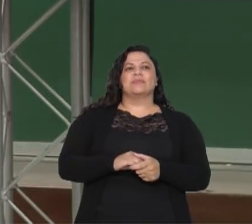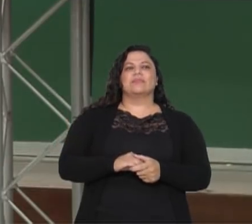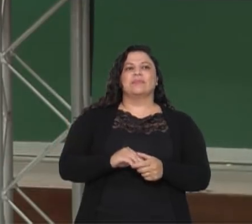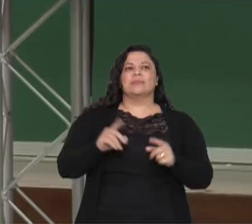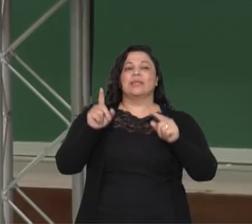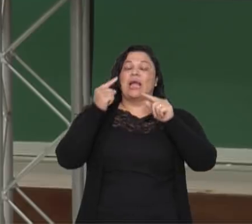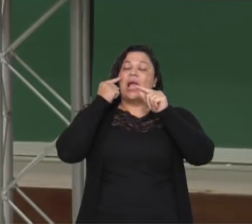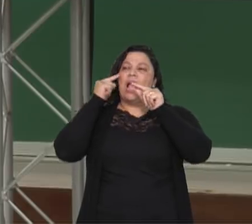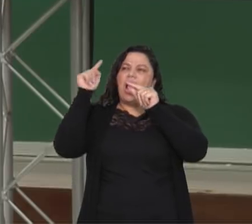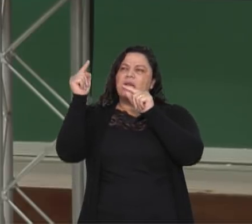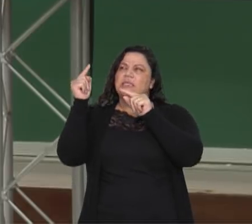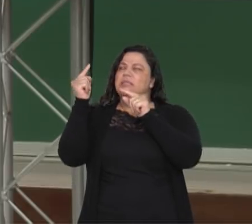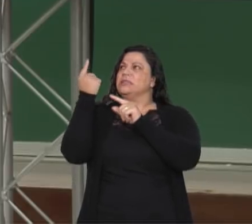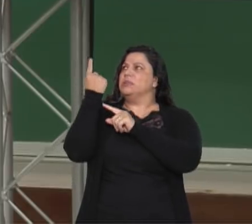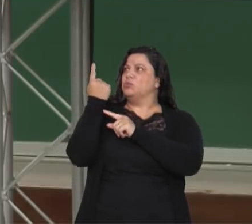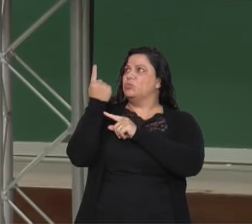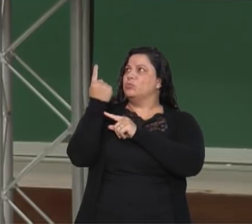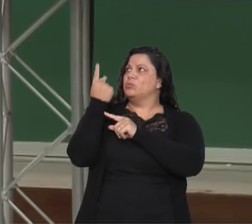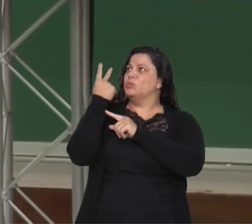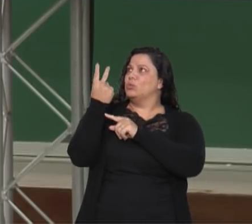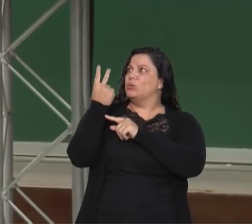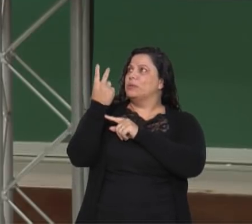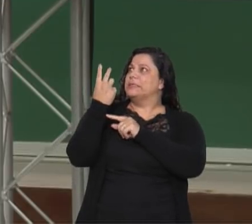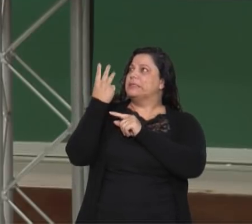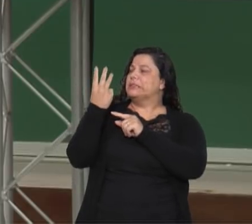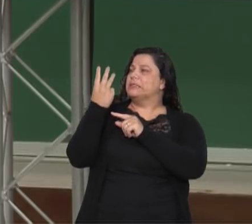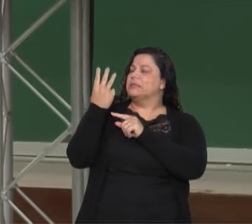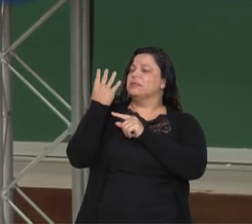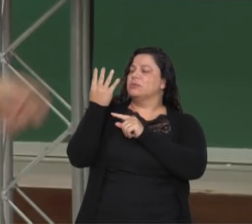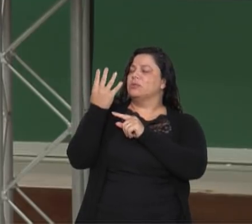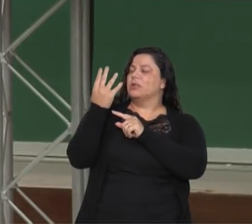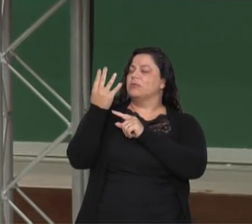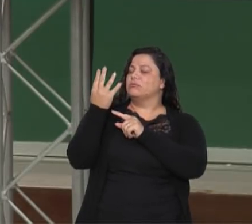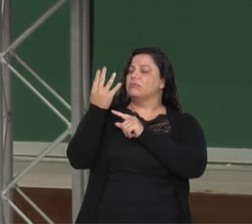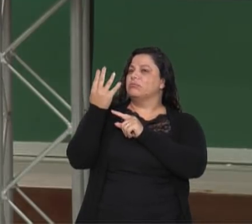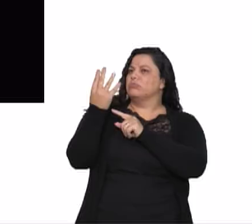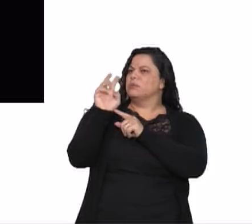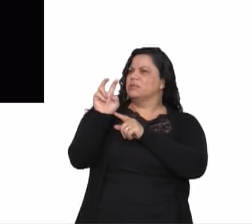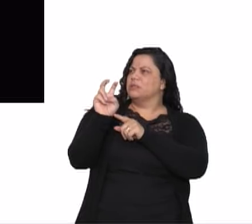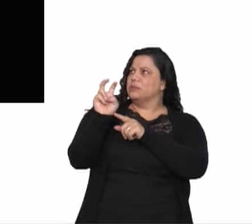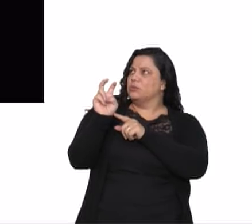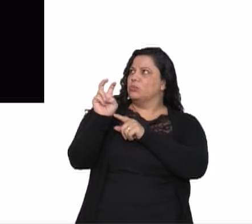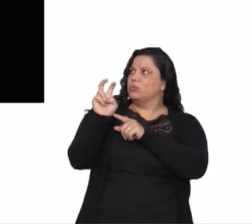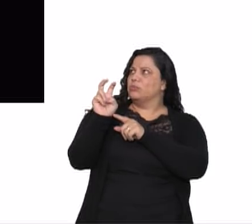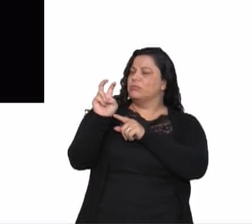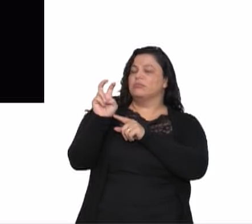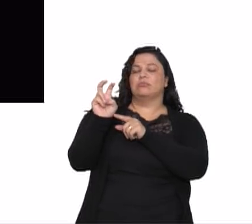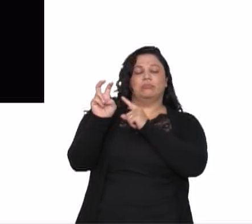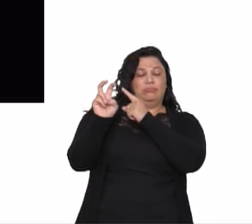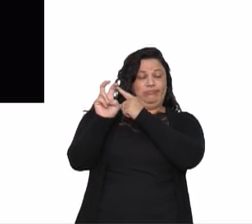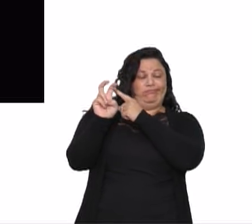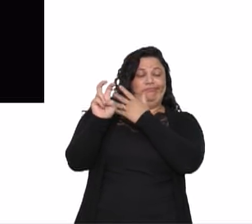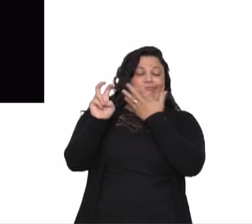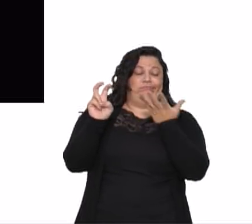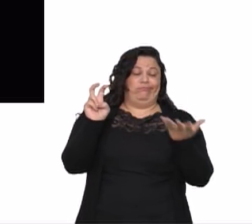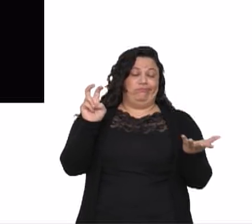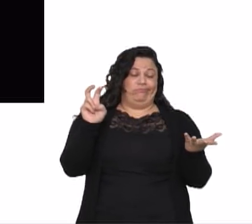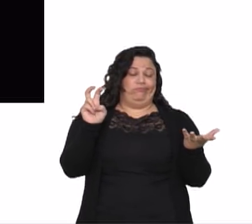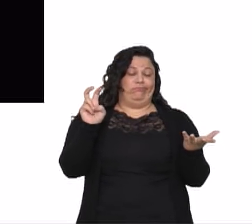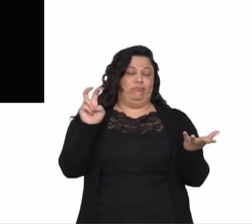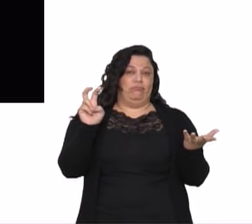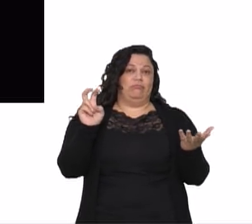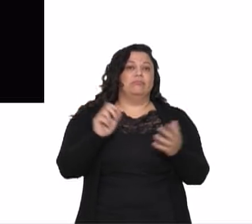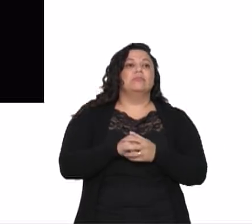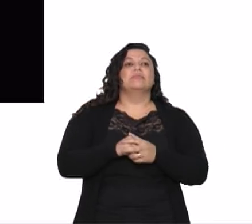consigo contar que existem 1, 2, 3, 4, 5. Então eu diria que nesse ambiente